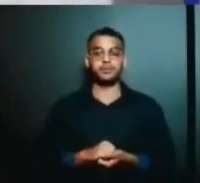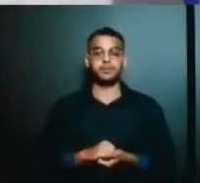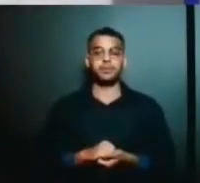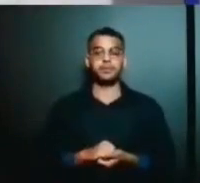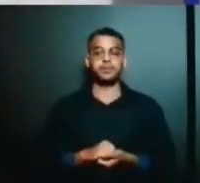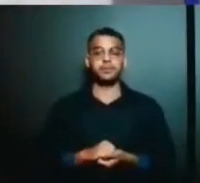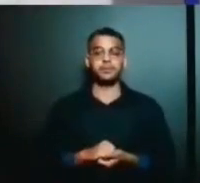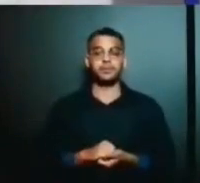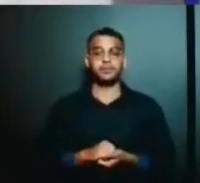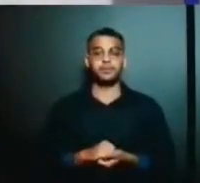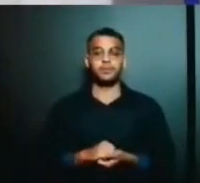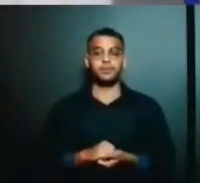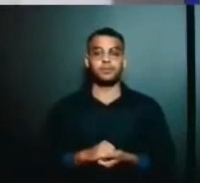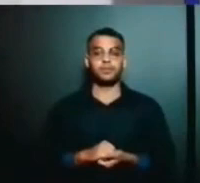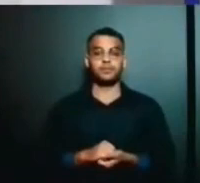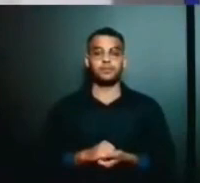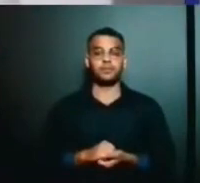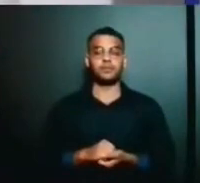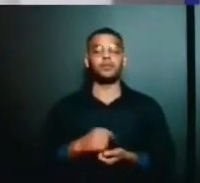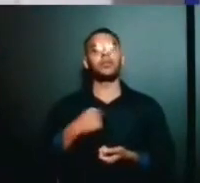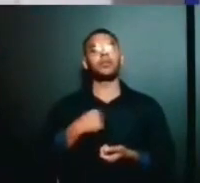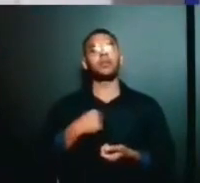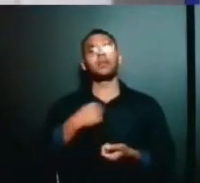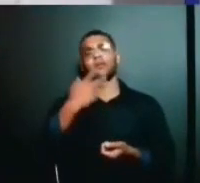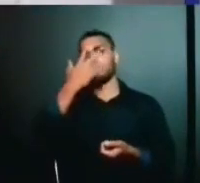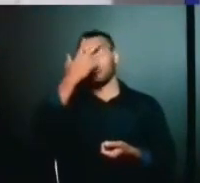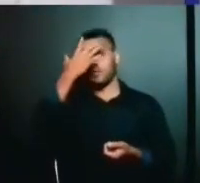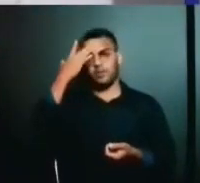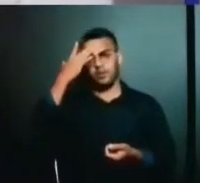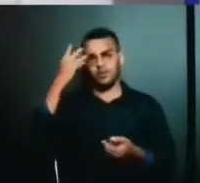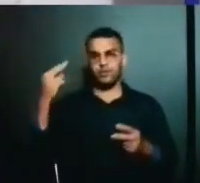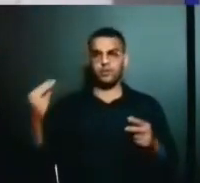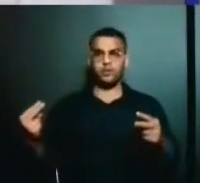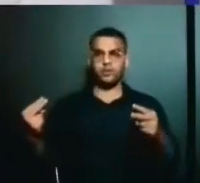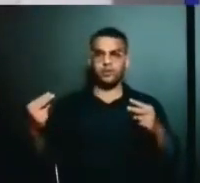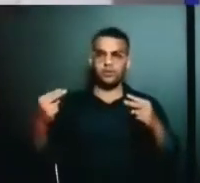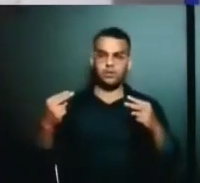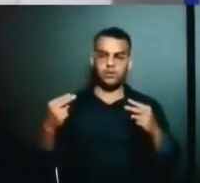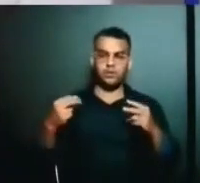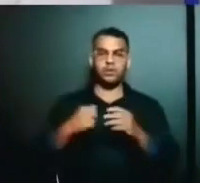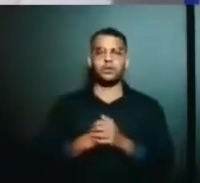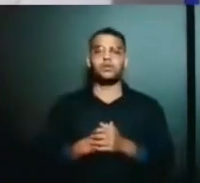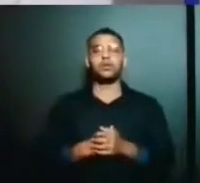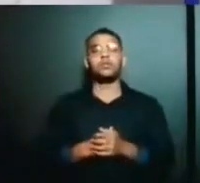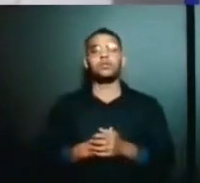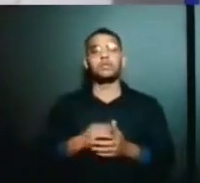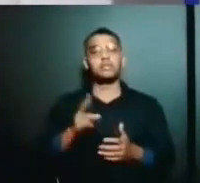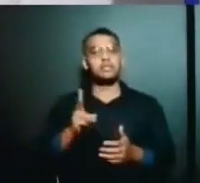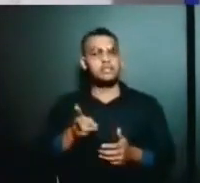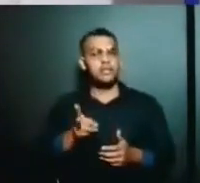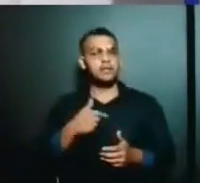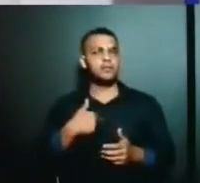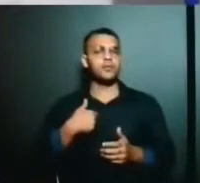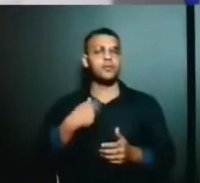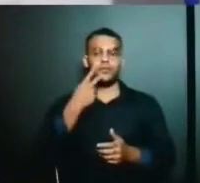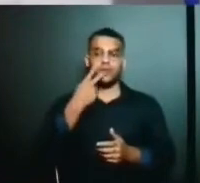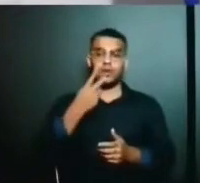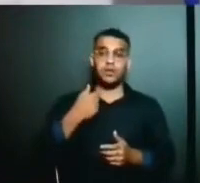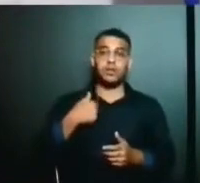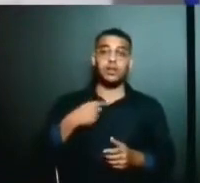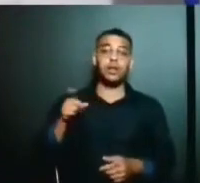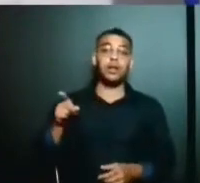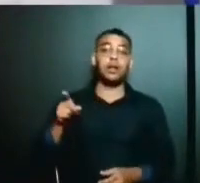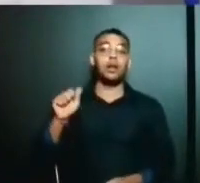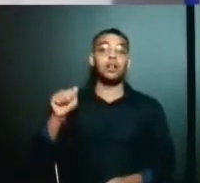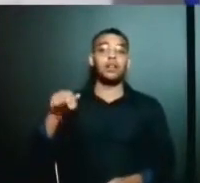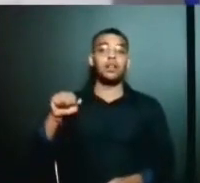Falo que vocês, as pessoas me veem nos pingos todos os dias, no 4x4. Ana Paula de Los Angeles,